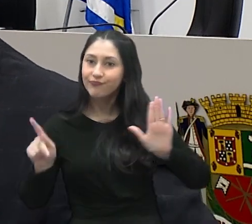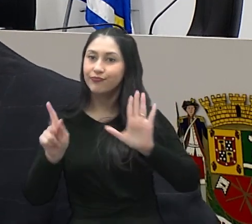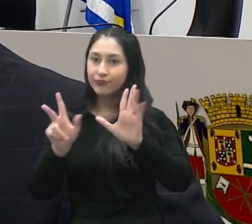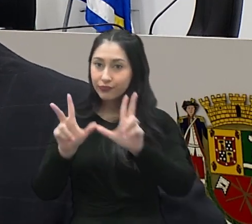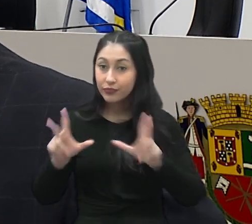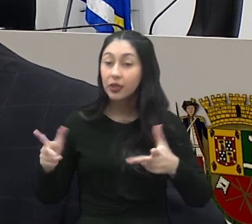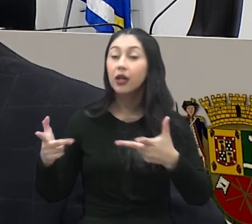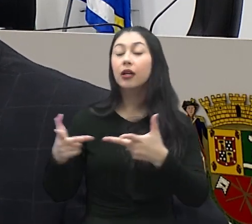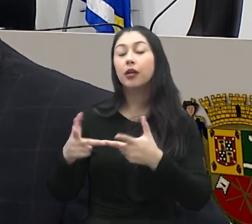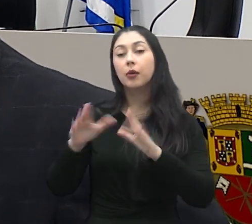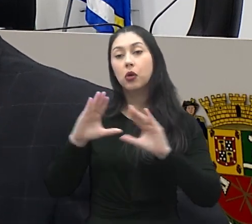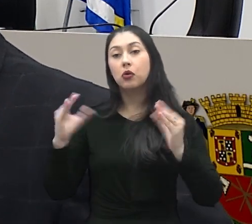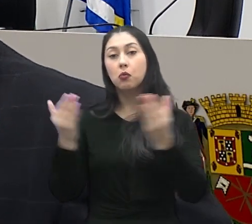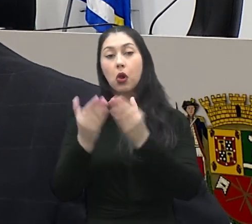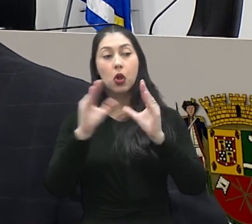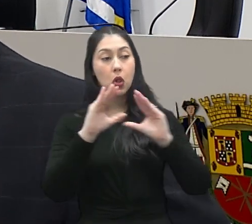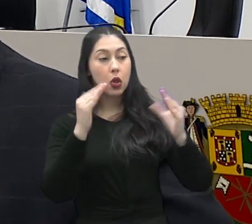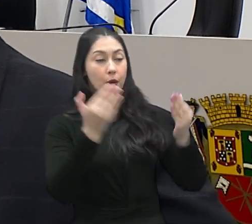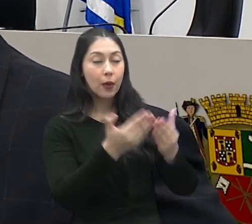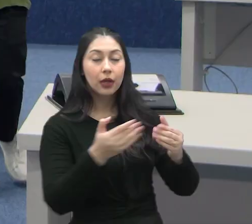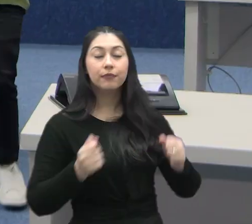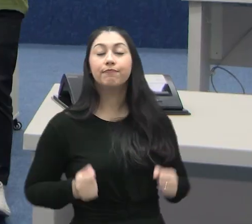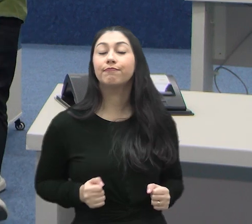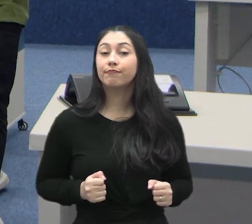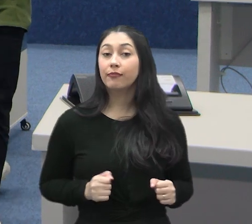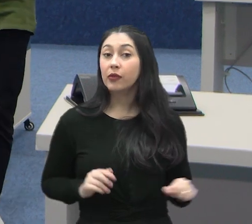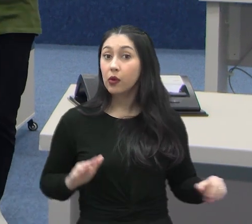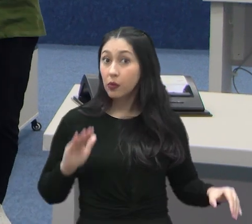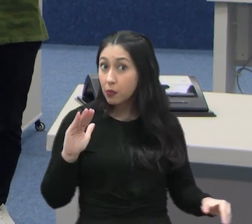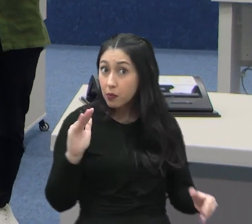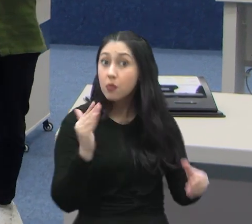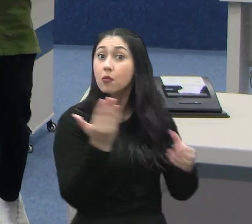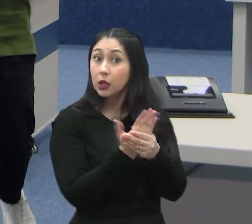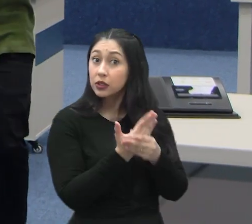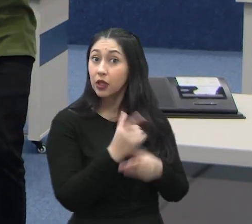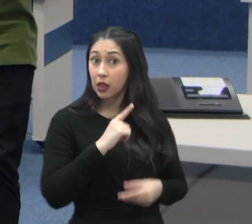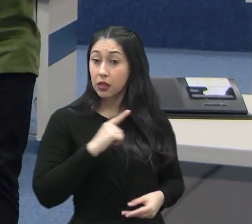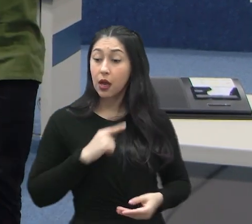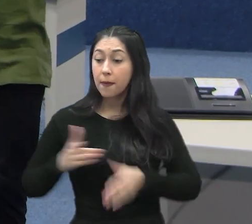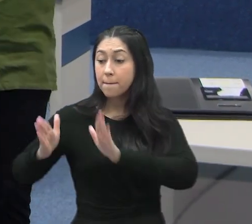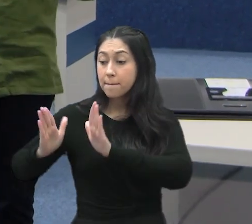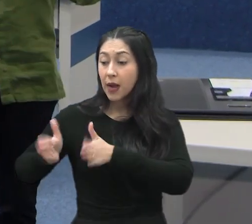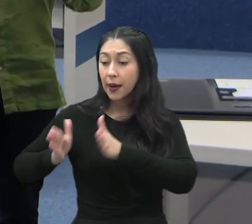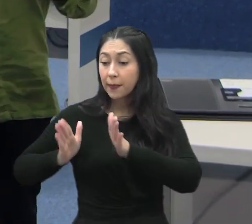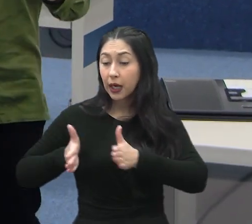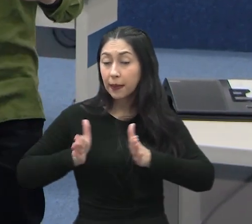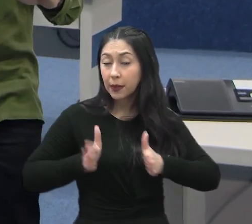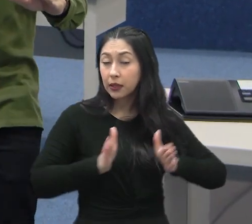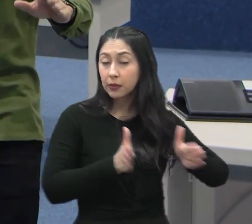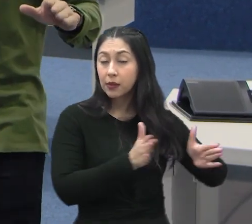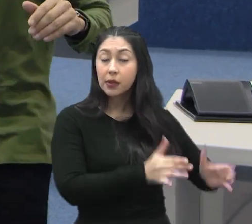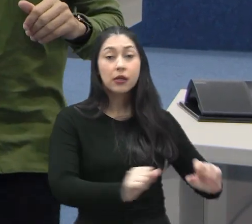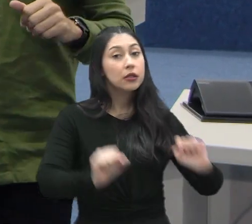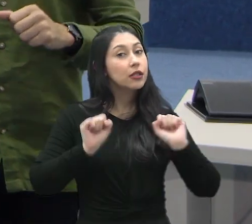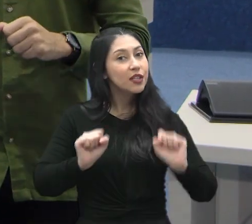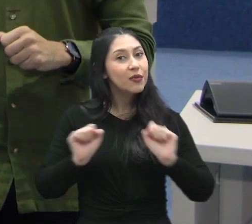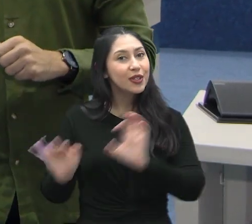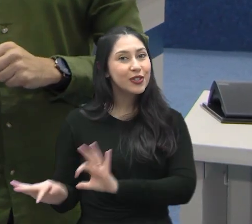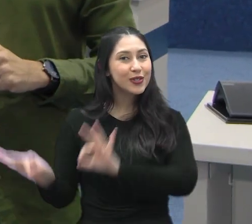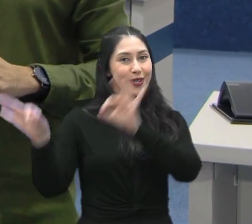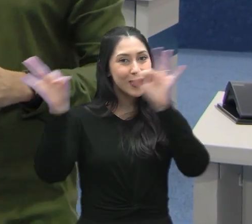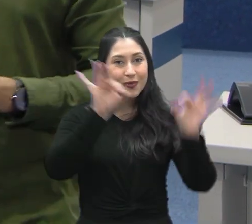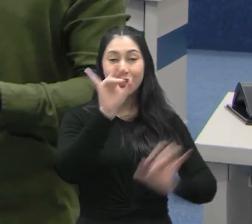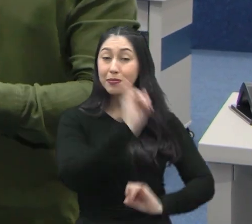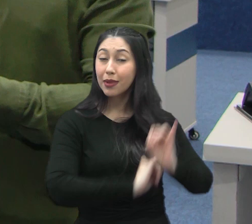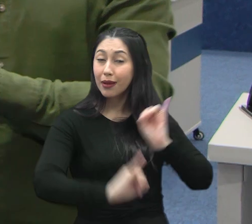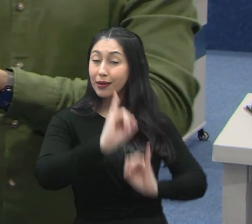tramitar na Câmara e para as outras comissões. O processo legislativo passa por várias etapas, que podem ser